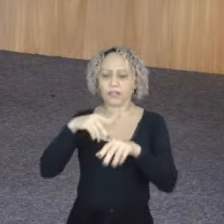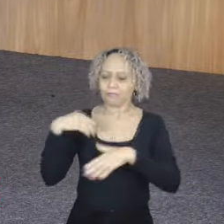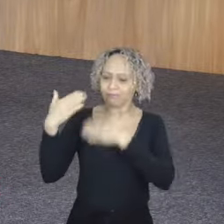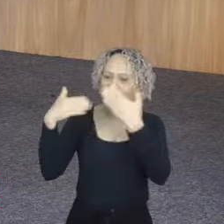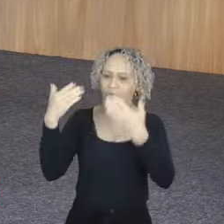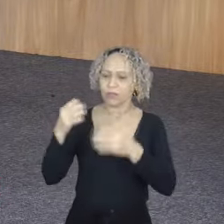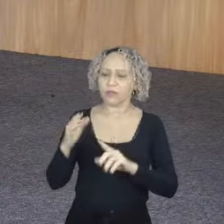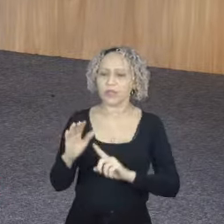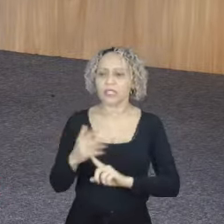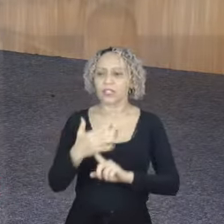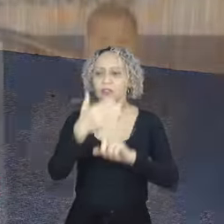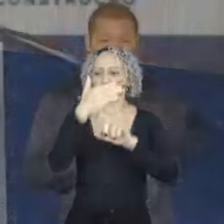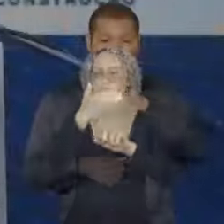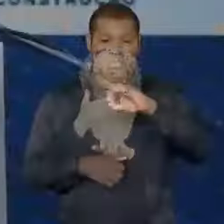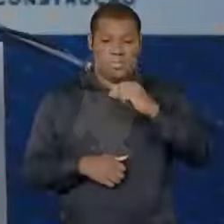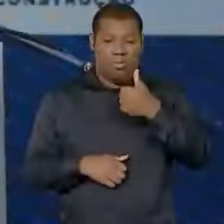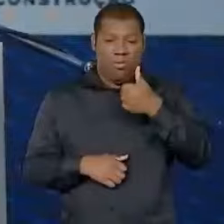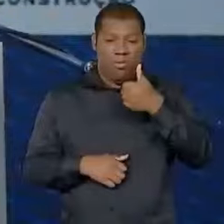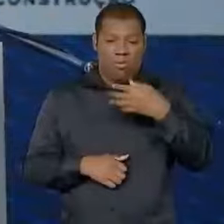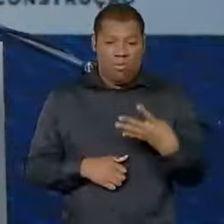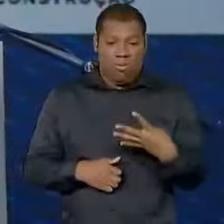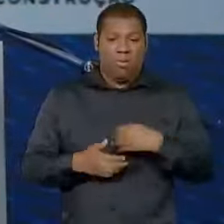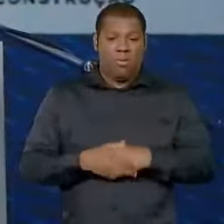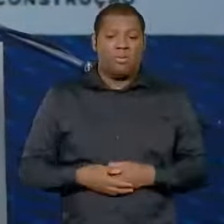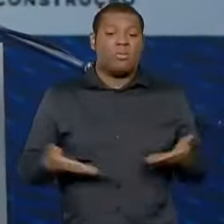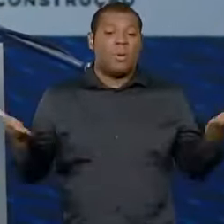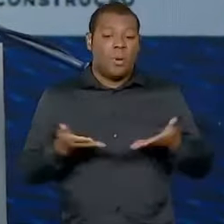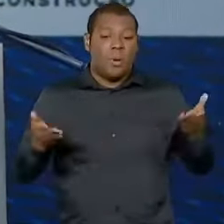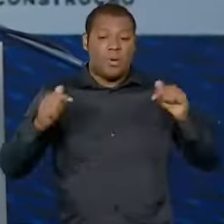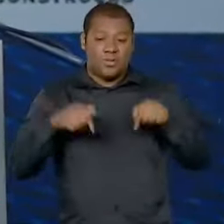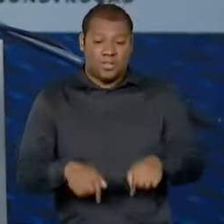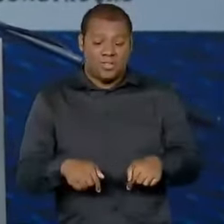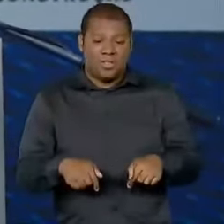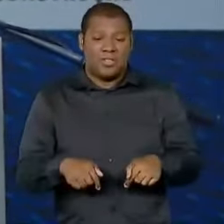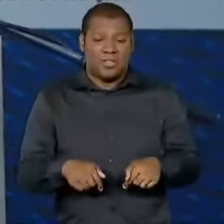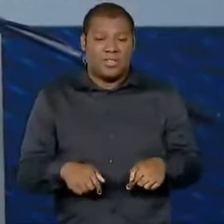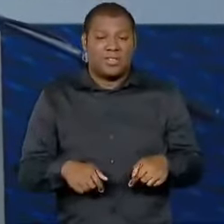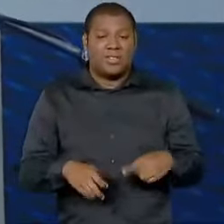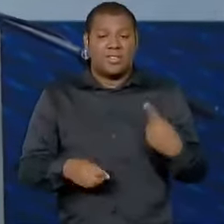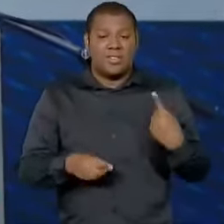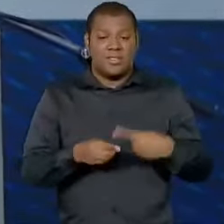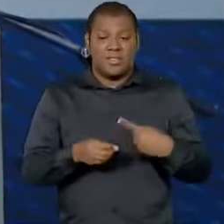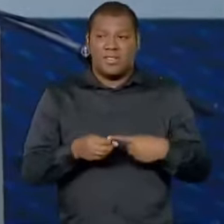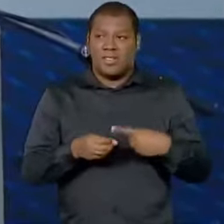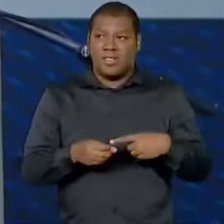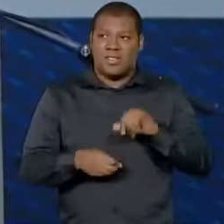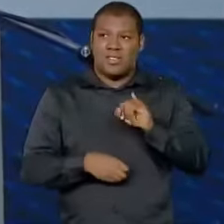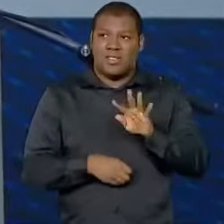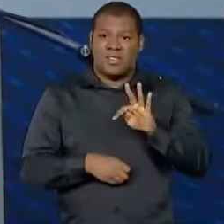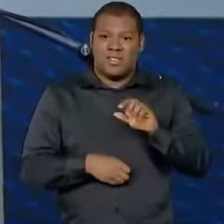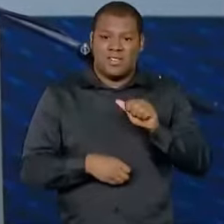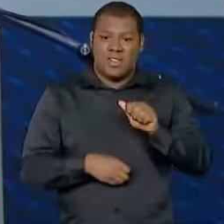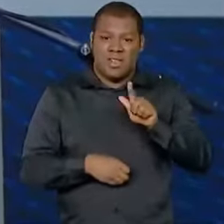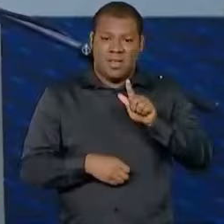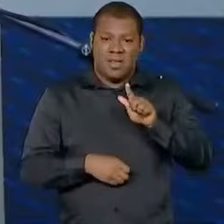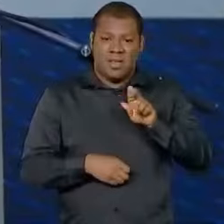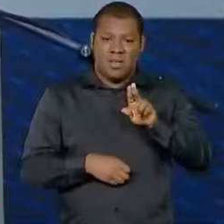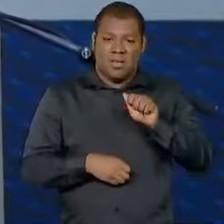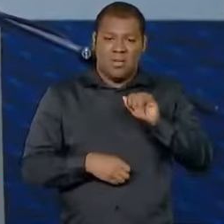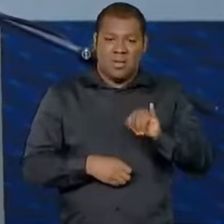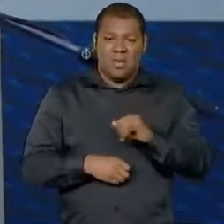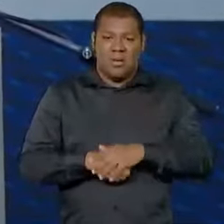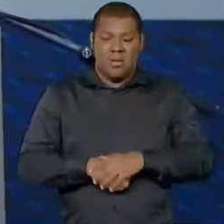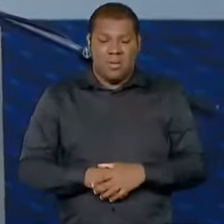Hoje, com o complexo instalado aqui, na Baía de Sepetiba, o Brasil se posiciona dentro